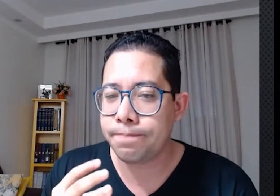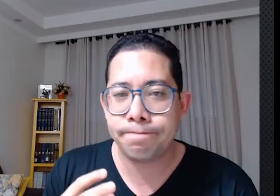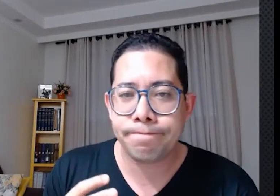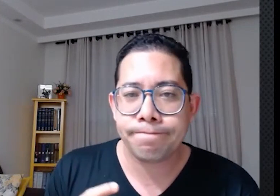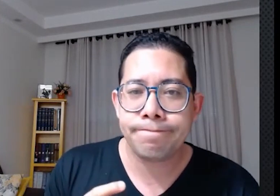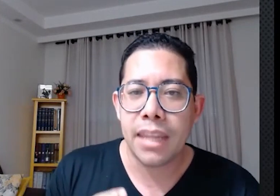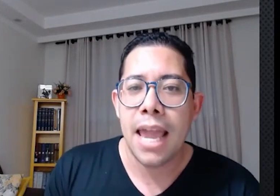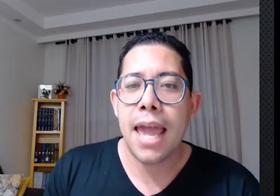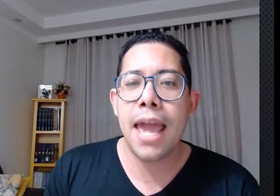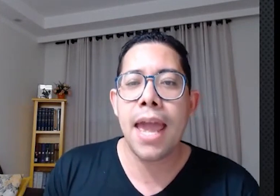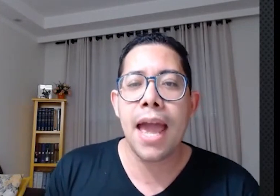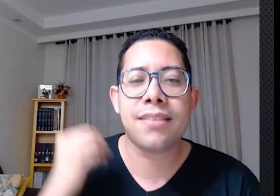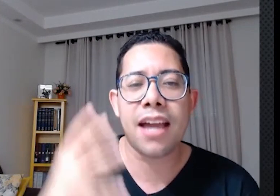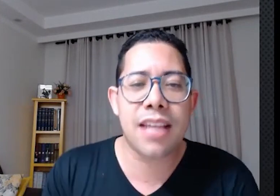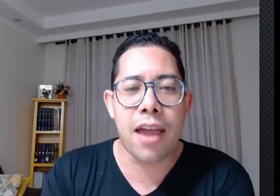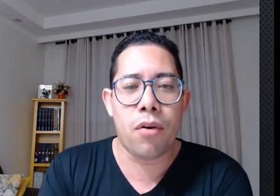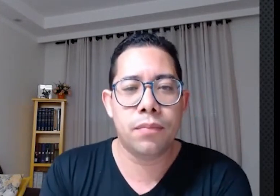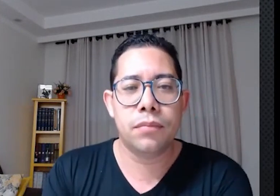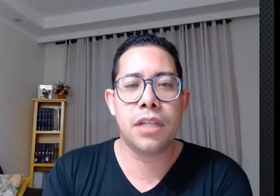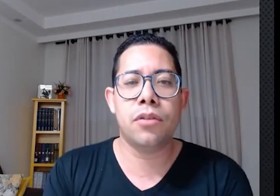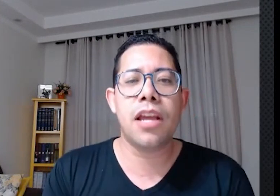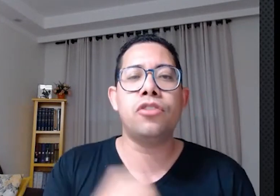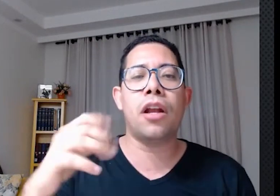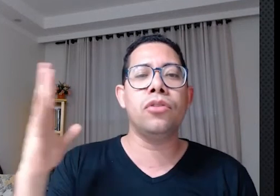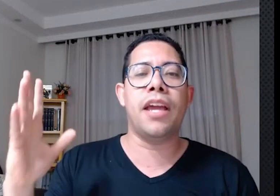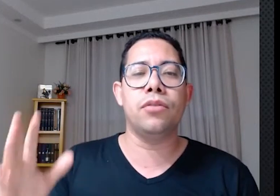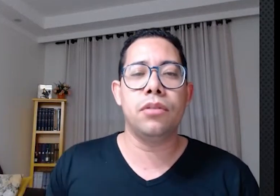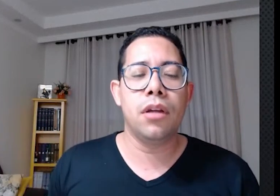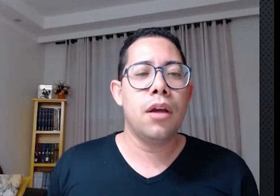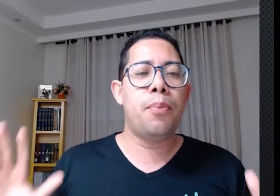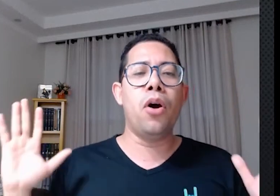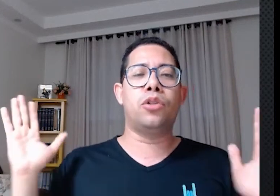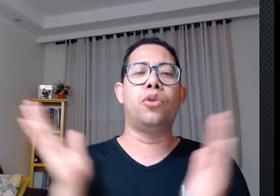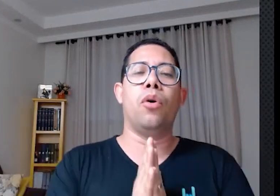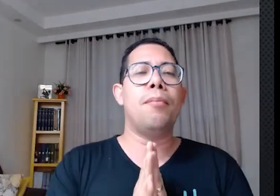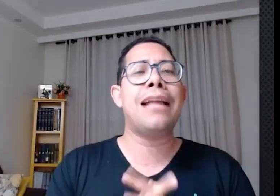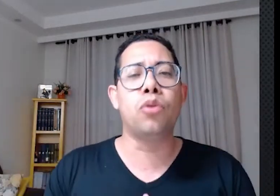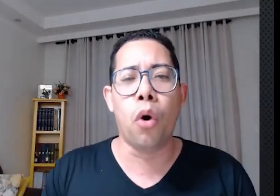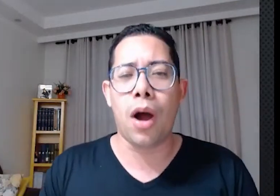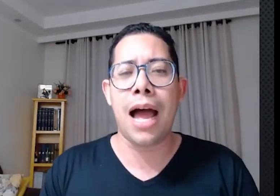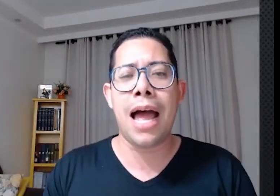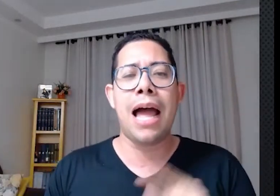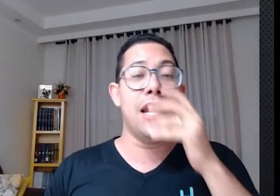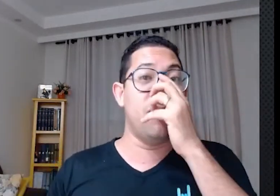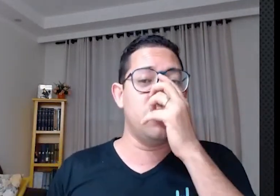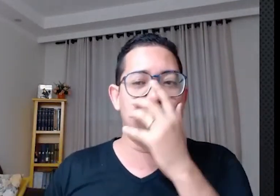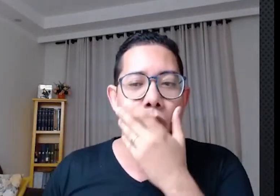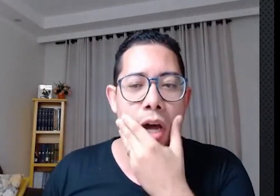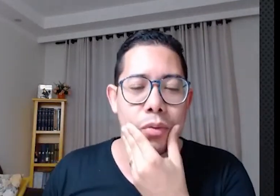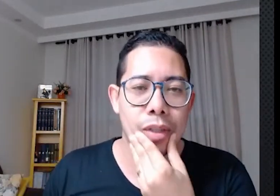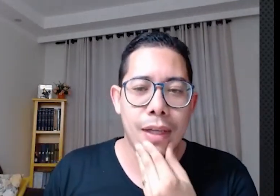descrever as guerras de Israel, certo? E a história dos reinos. Pronto, matou. Ah,